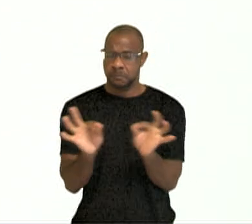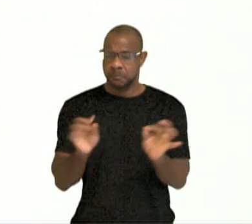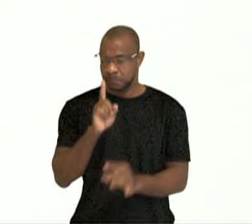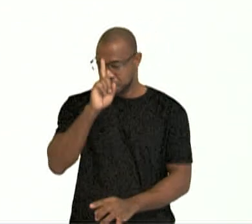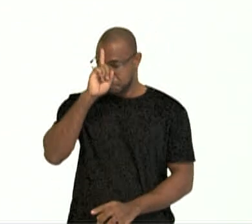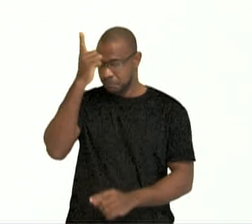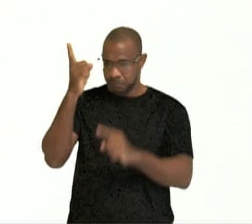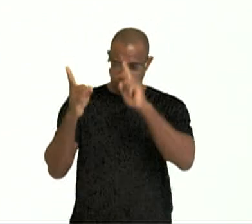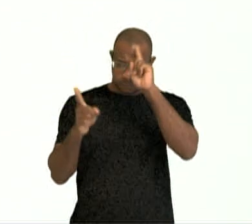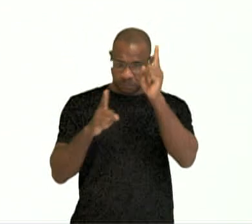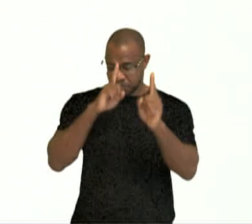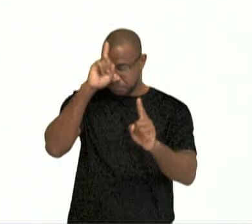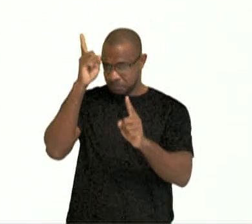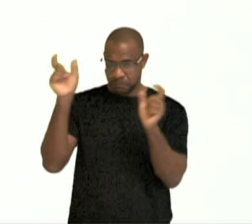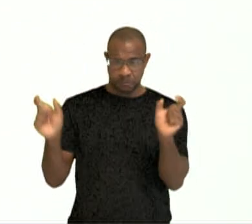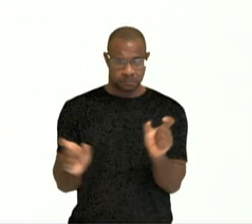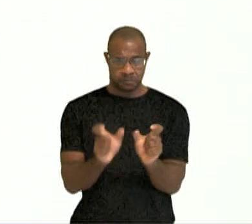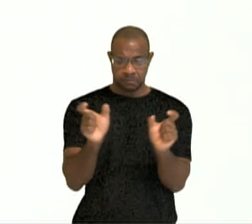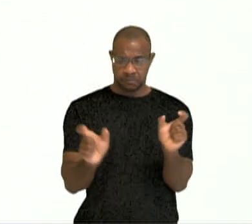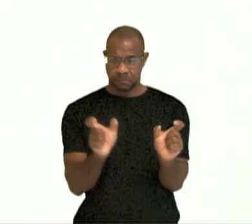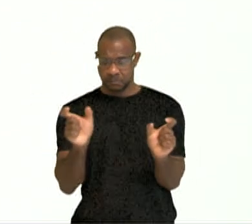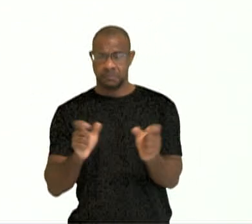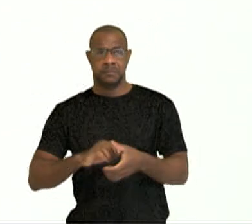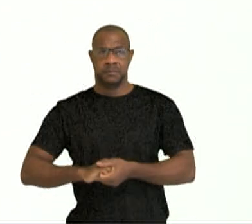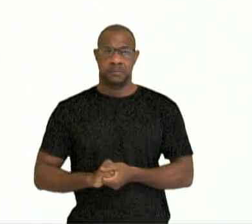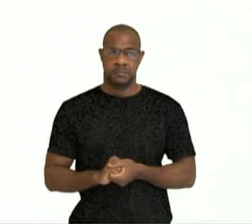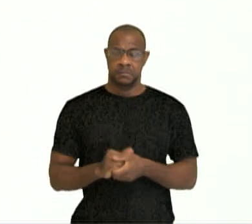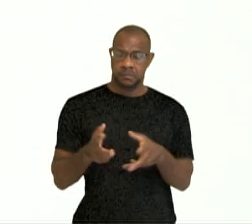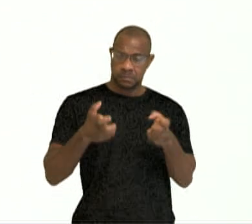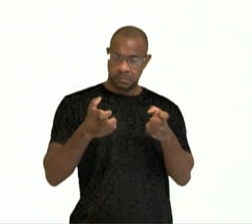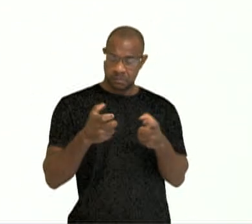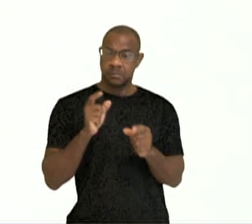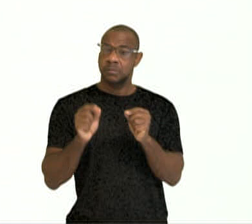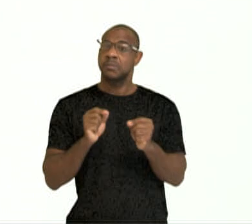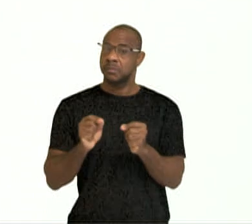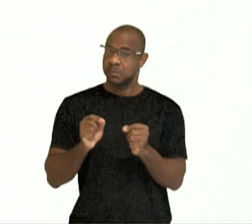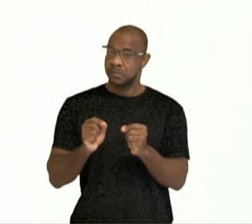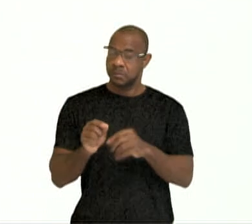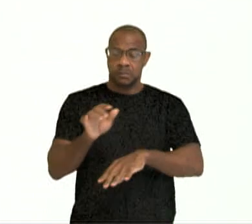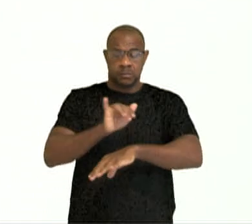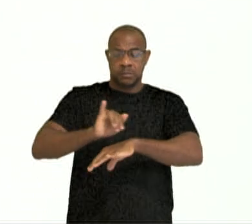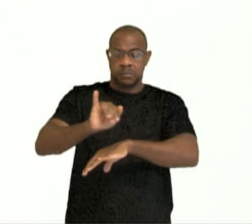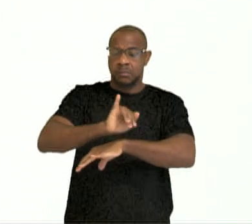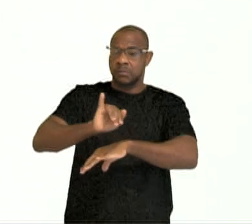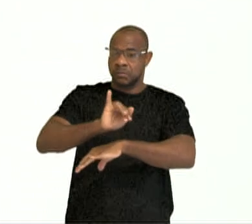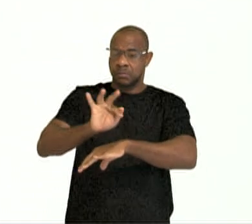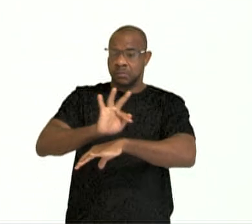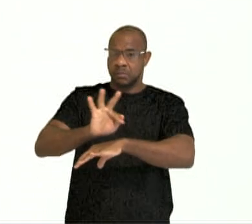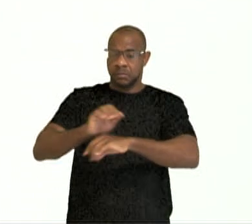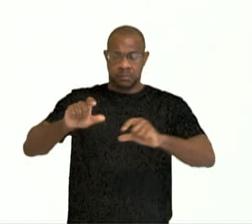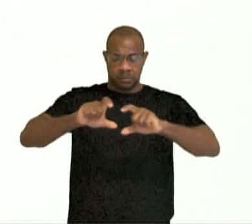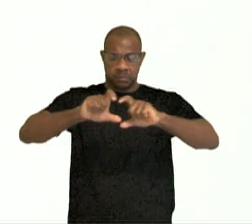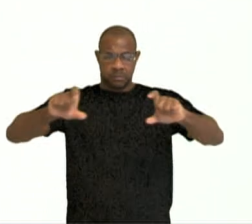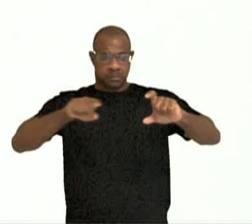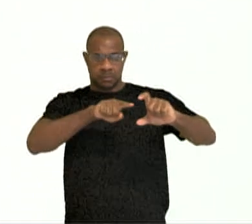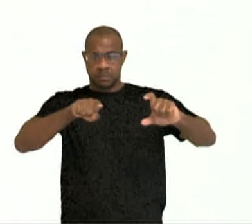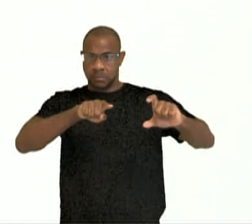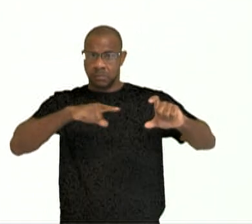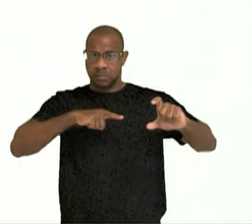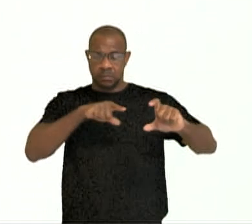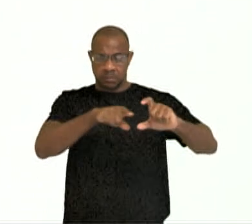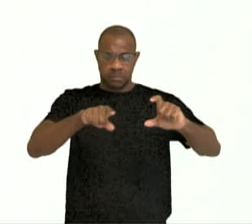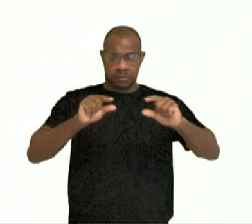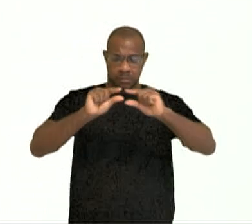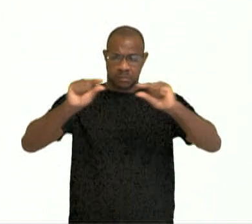ideias. Observe agora no poema o plano formal, isto é, a estrofação, a métrica dos versos,